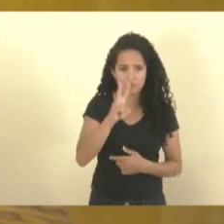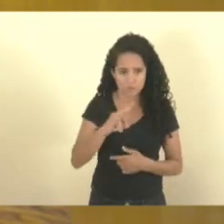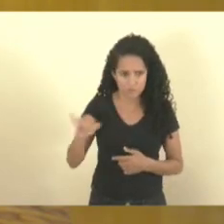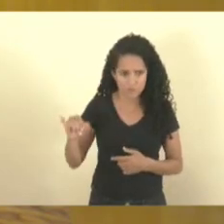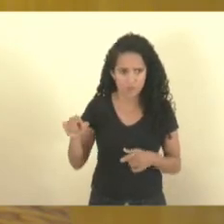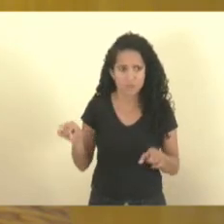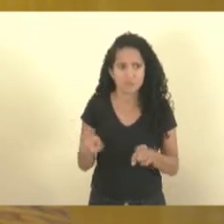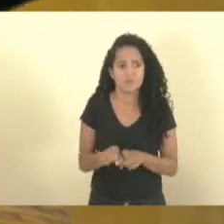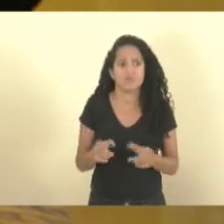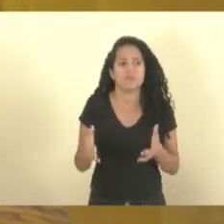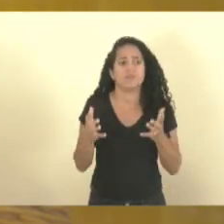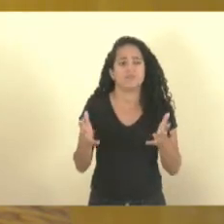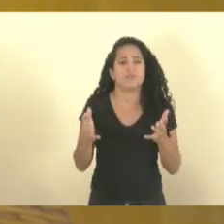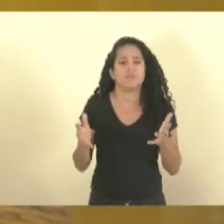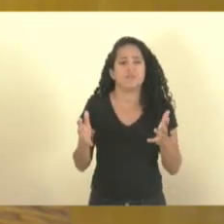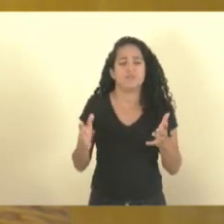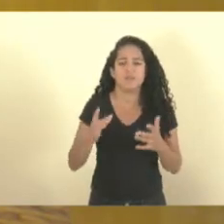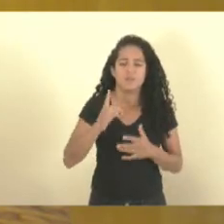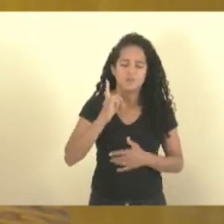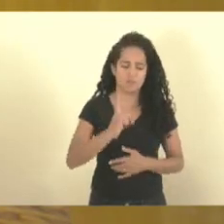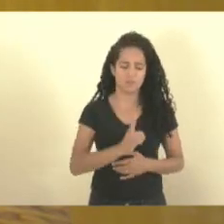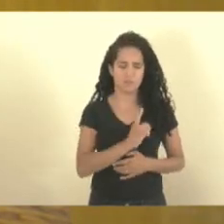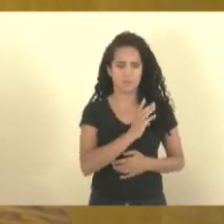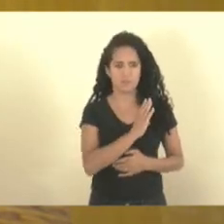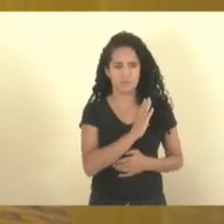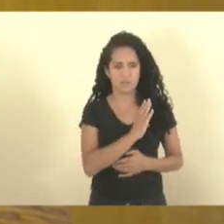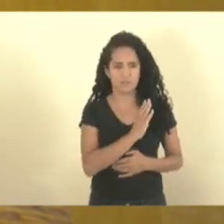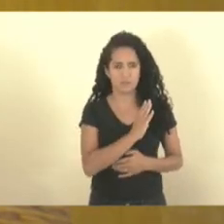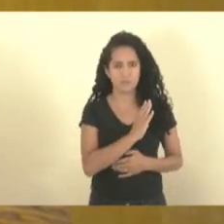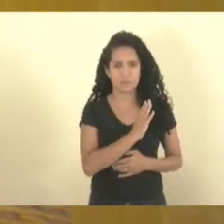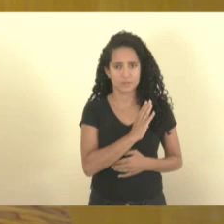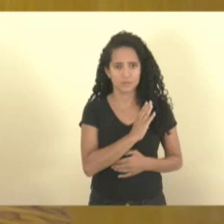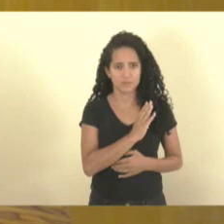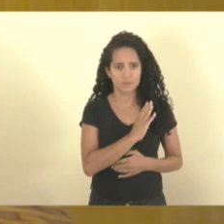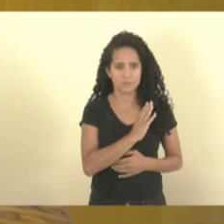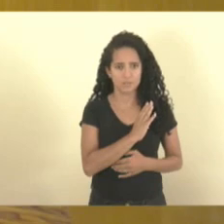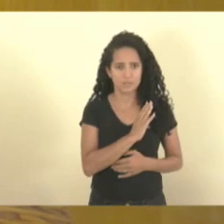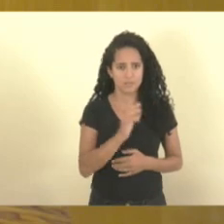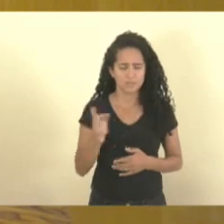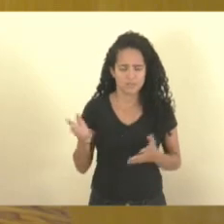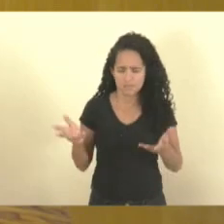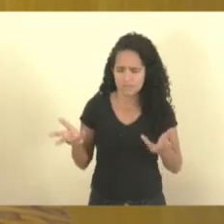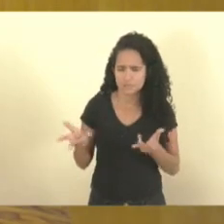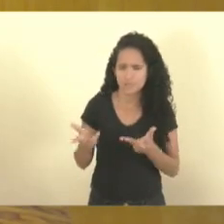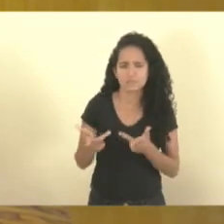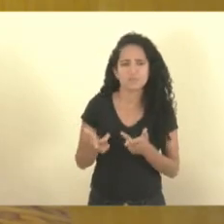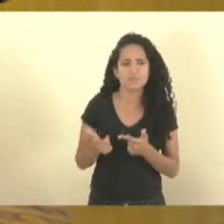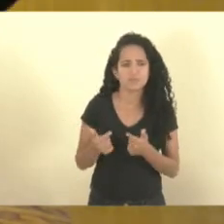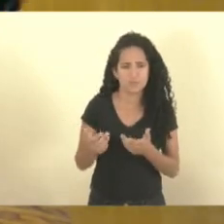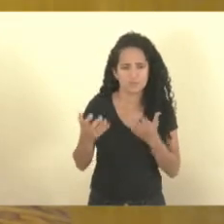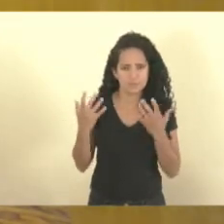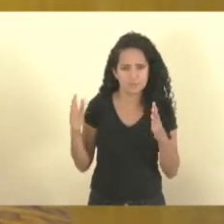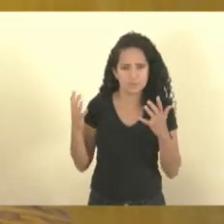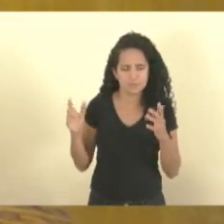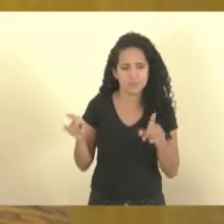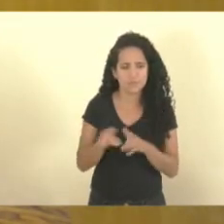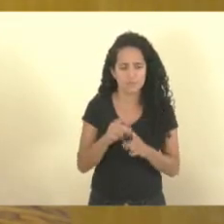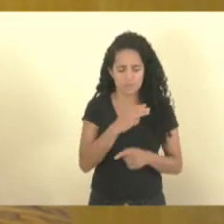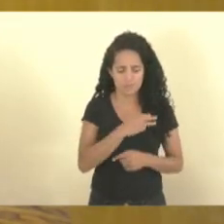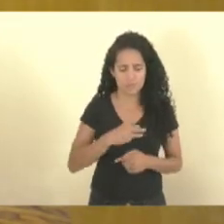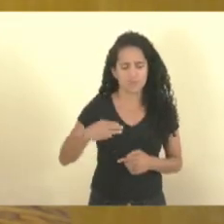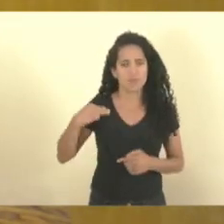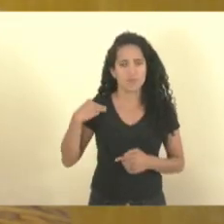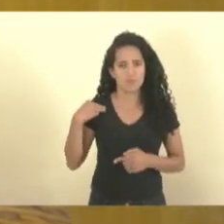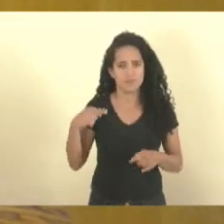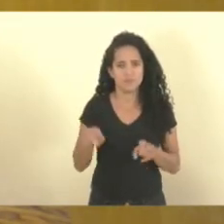saudar aqui o nosso delegado Danilo Baense, brilhante deputado. Quero saudar o coronel